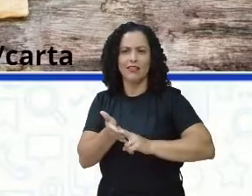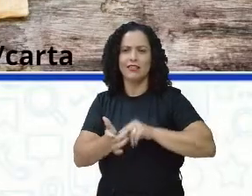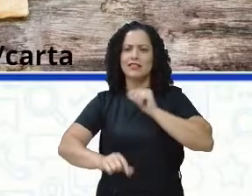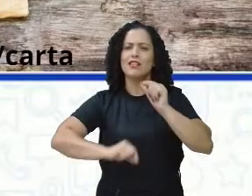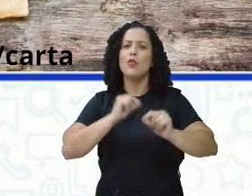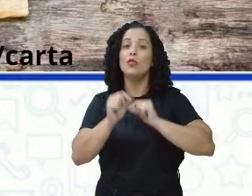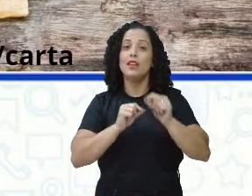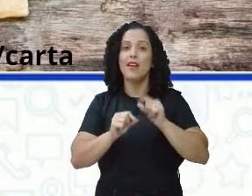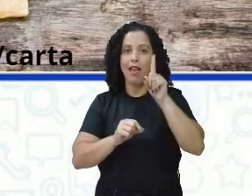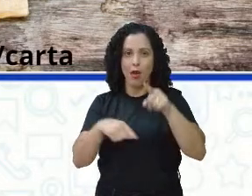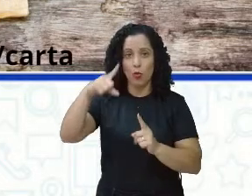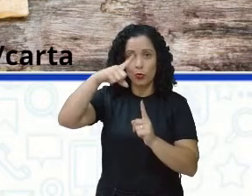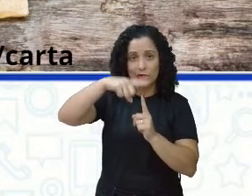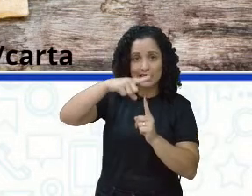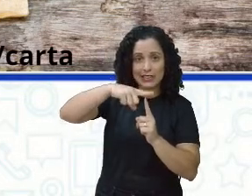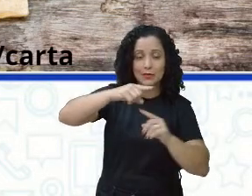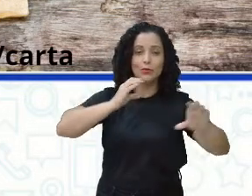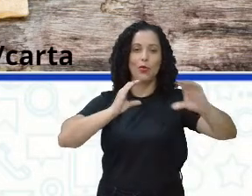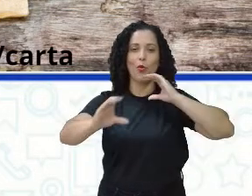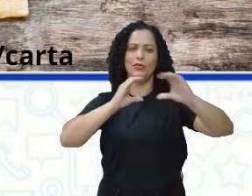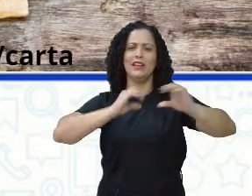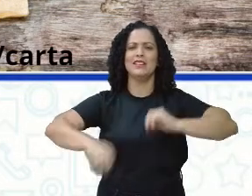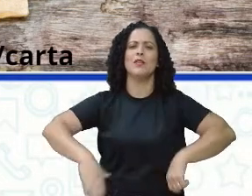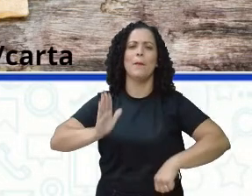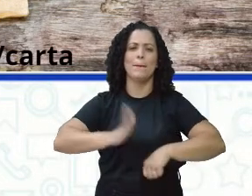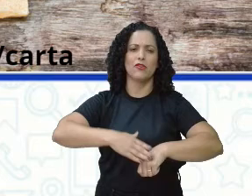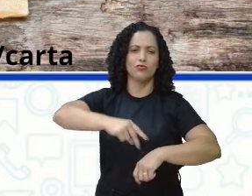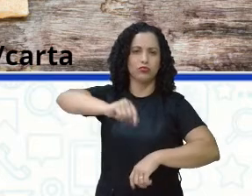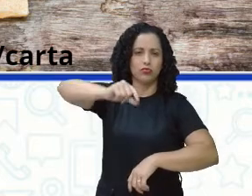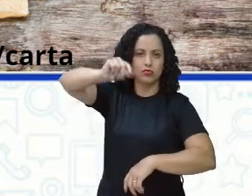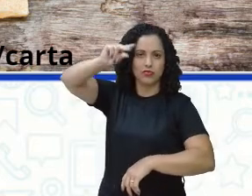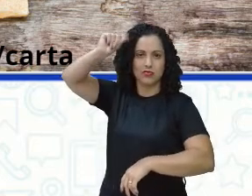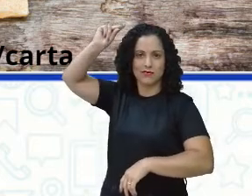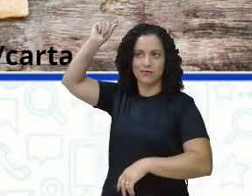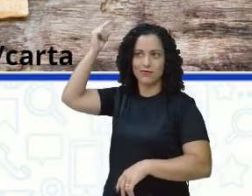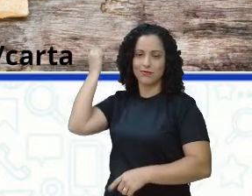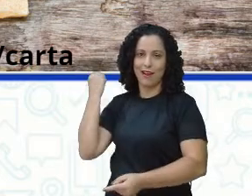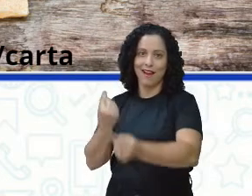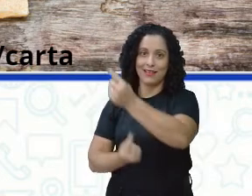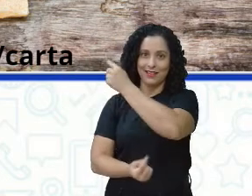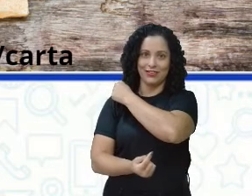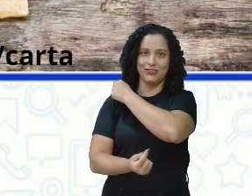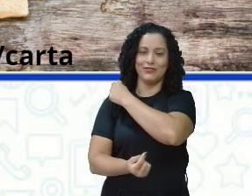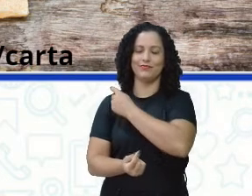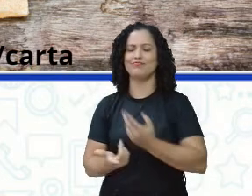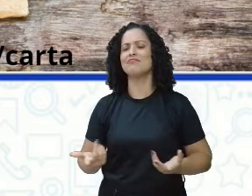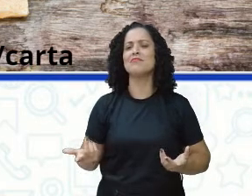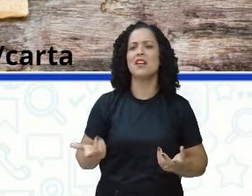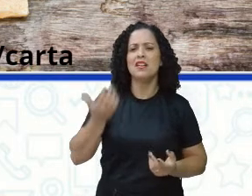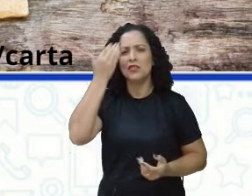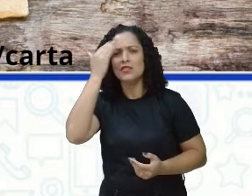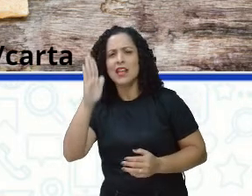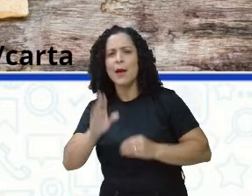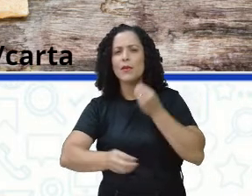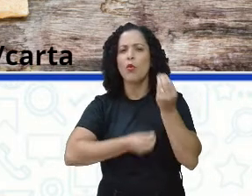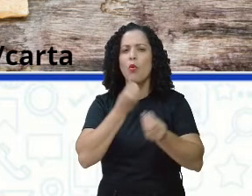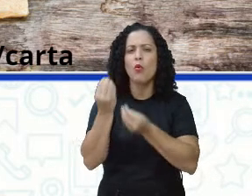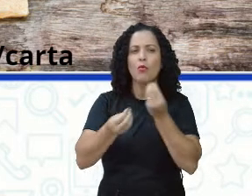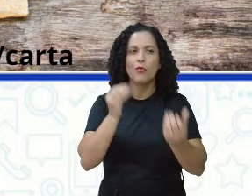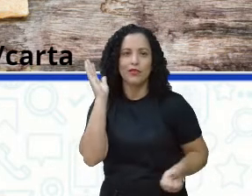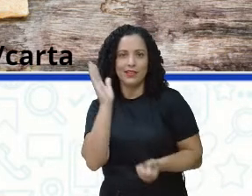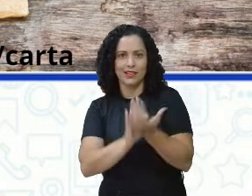consideradas o meio de comunicação mais antigo do mundo, olha, vixe, um tempo atrás. E não se sabe ao certo quando elas